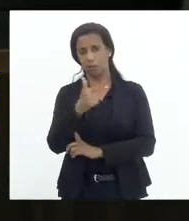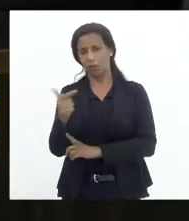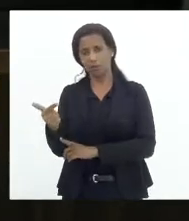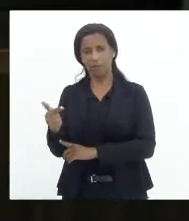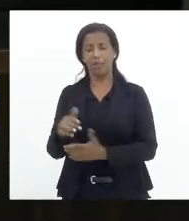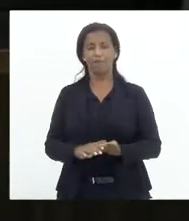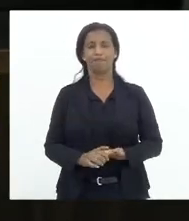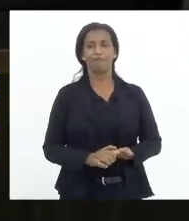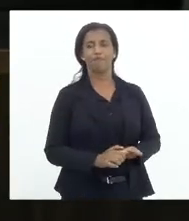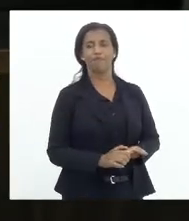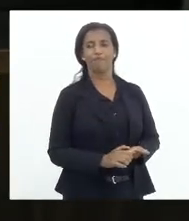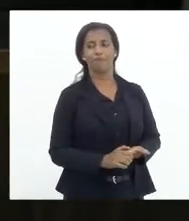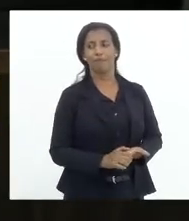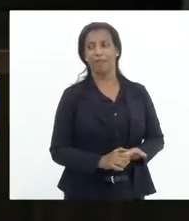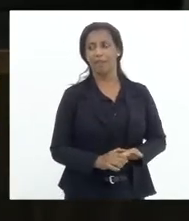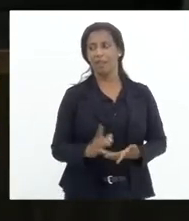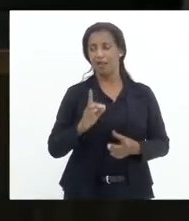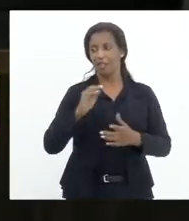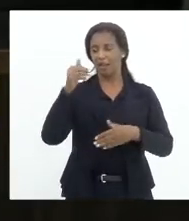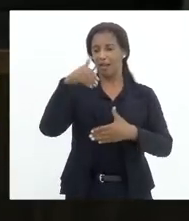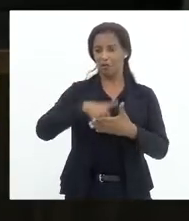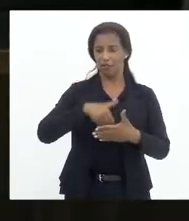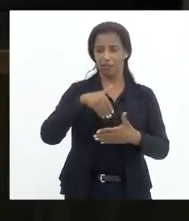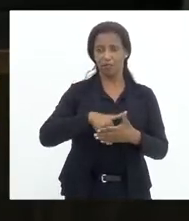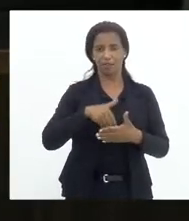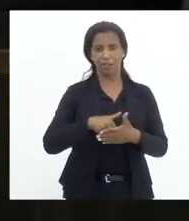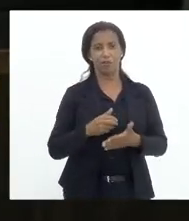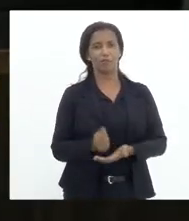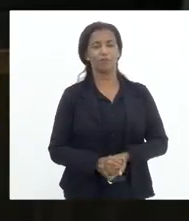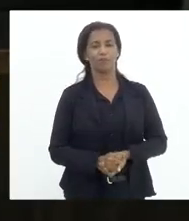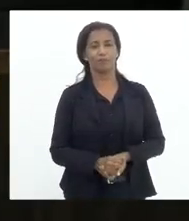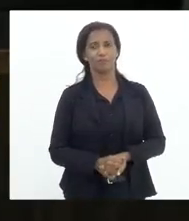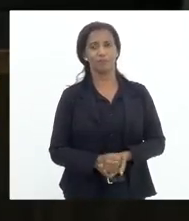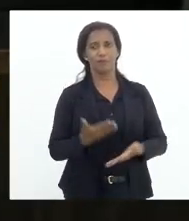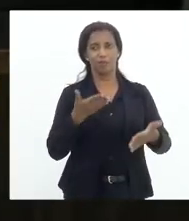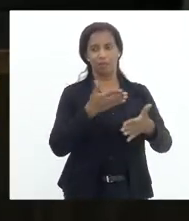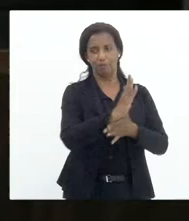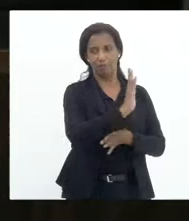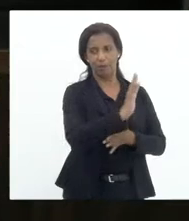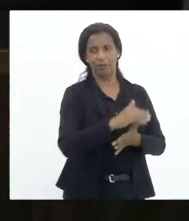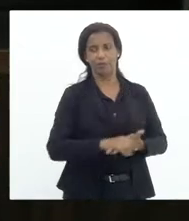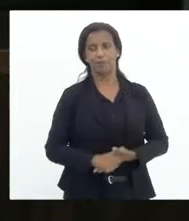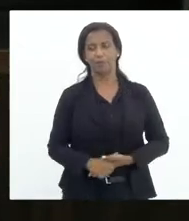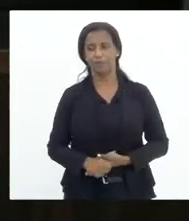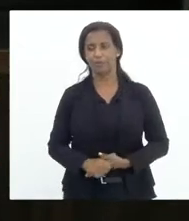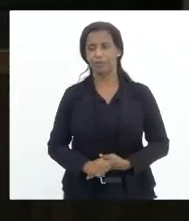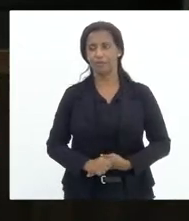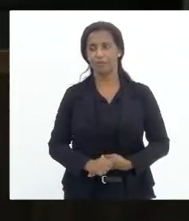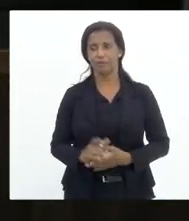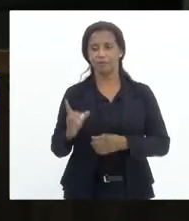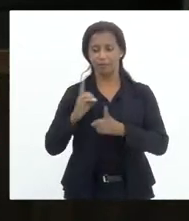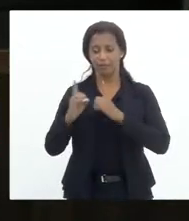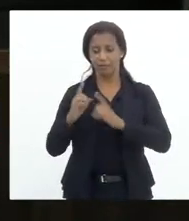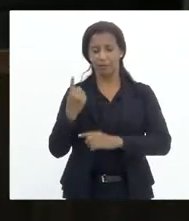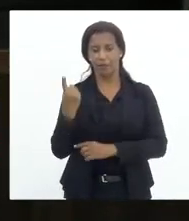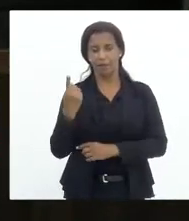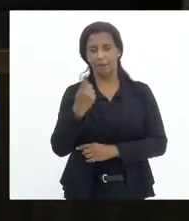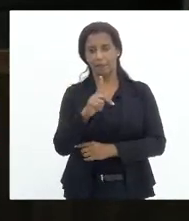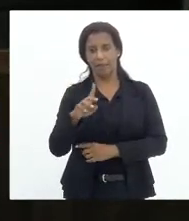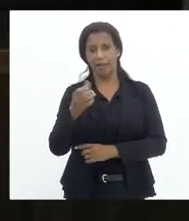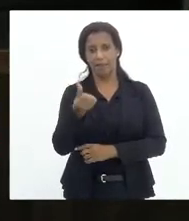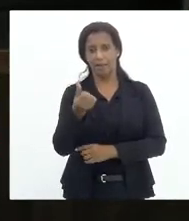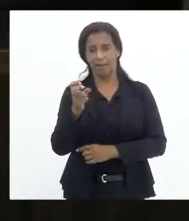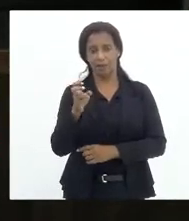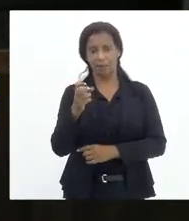não havendo aquele discutissem a discussão em votação seus que aprovam permaneçam Como estão aprovado vai autógrafo a discussão entre Rogério a